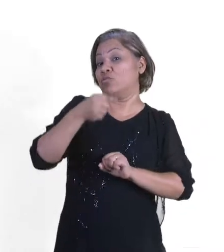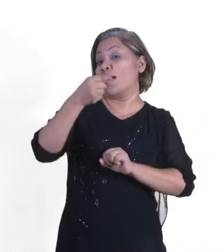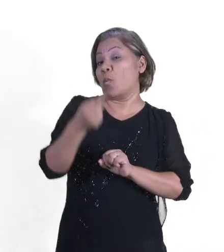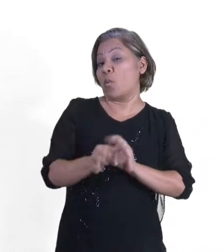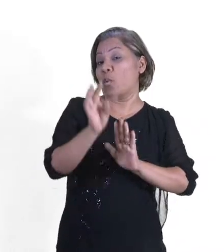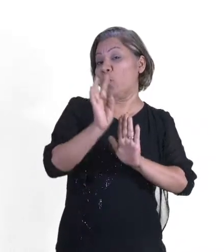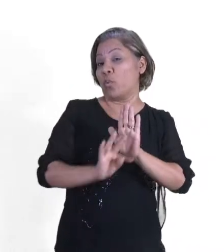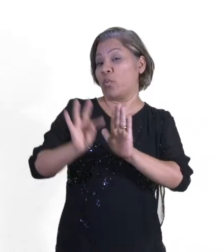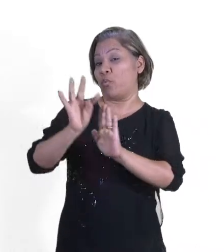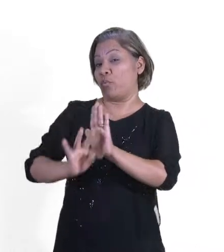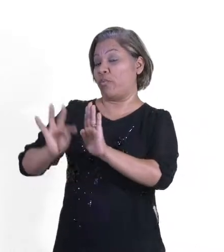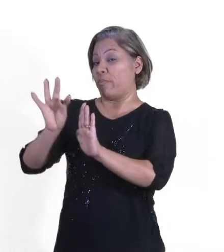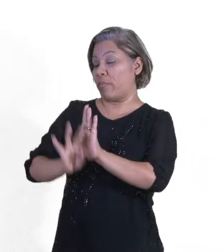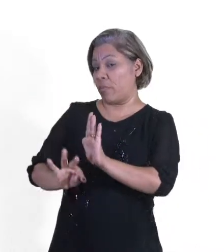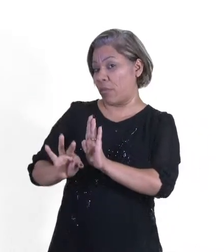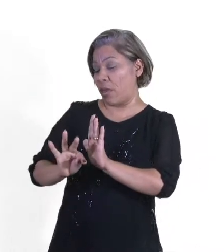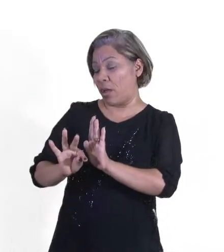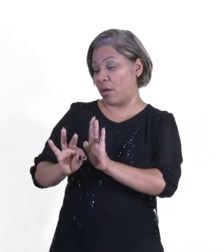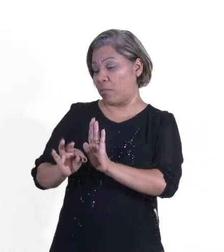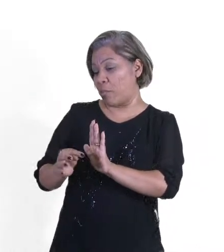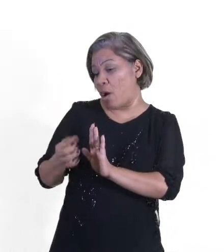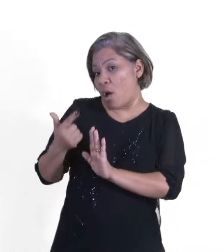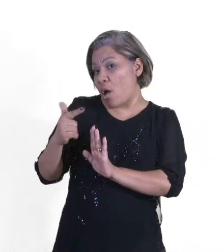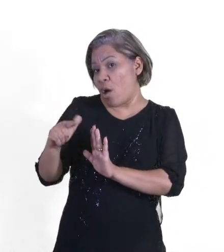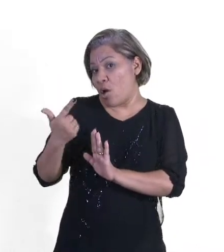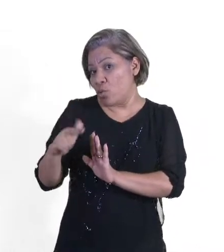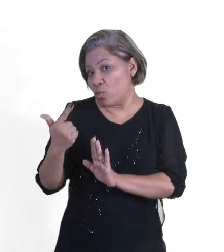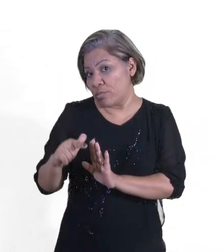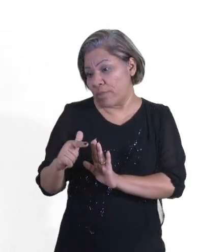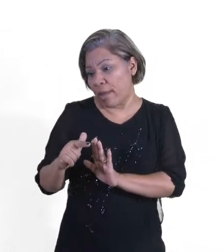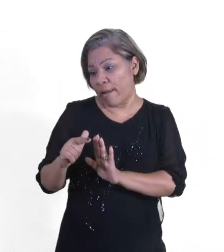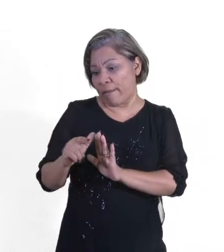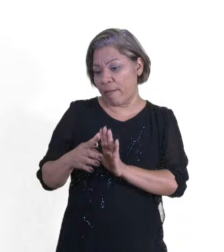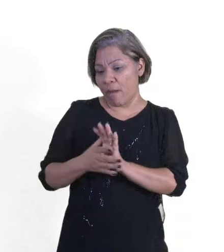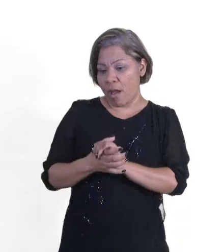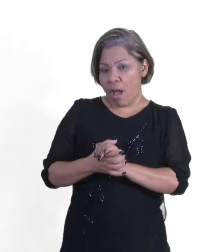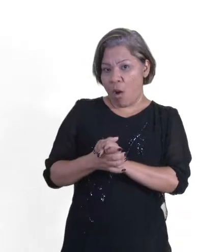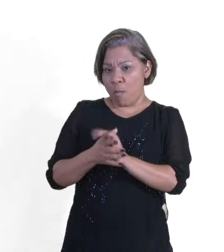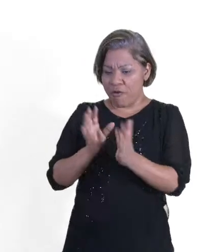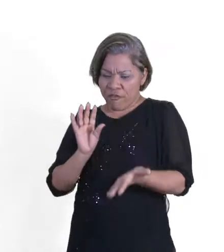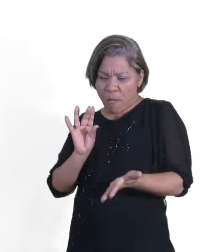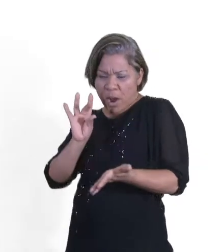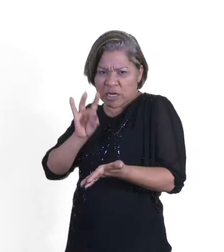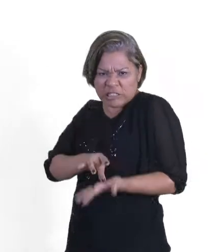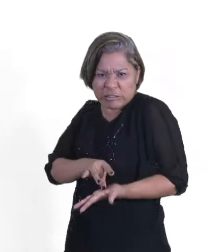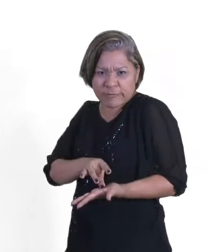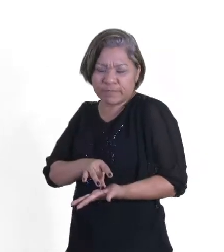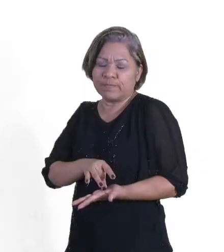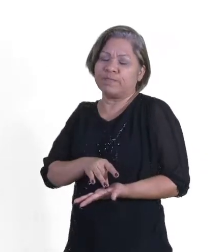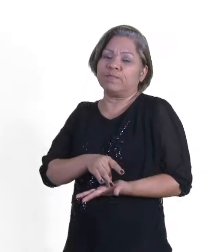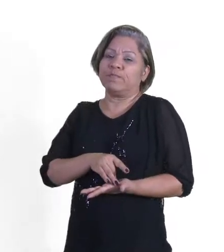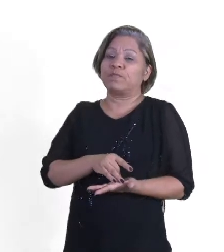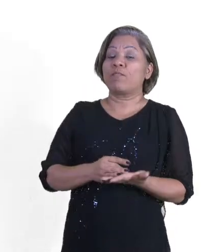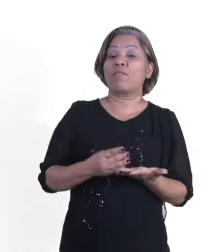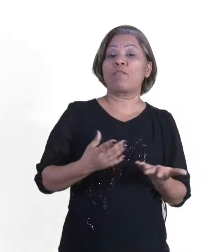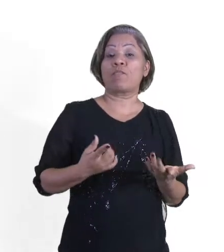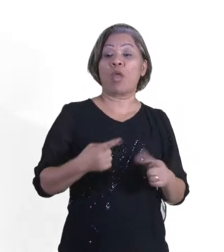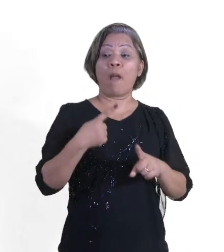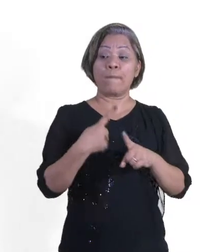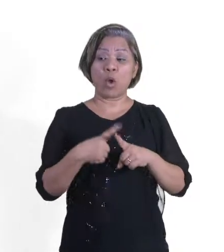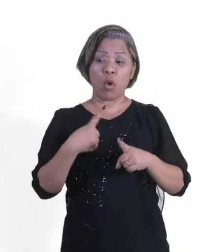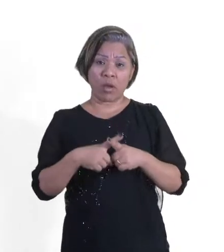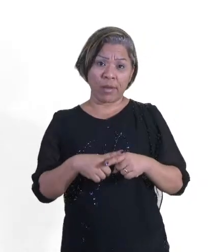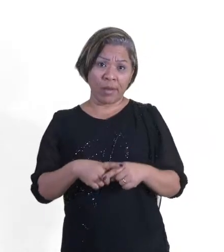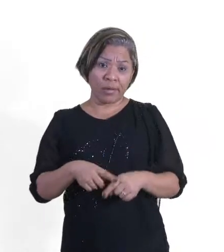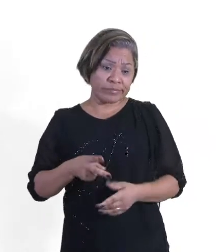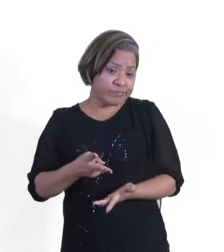textos, ela não possui uma forma fixa, razão pela qual é considerada bastante